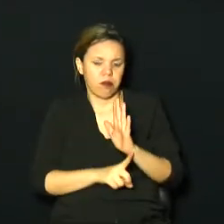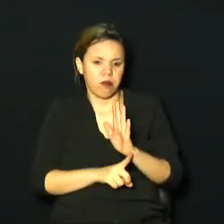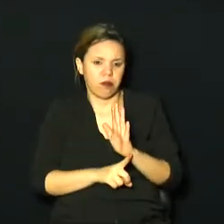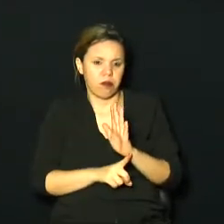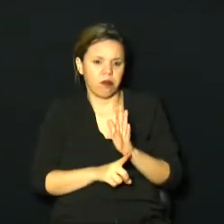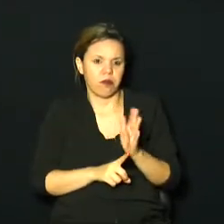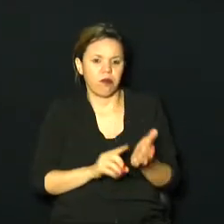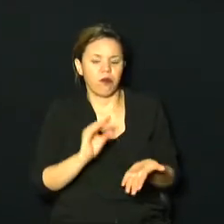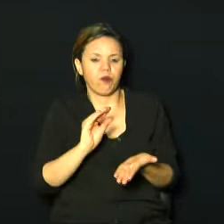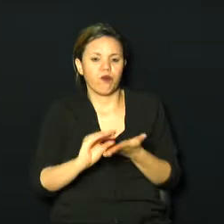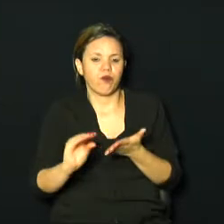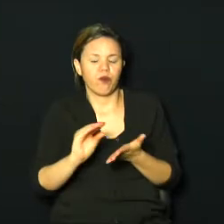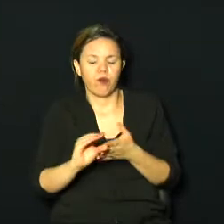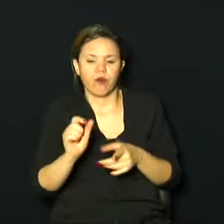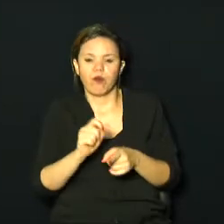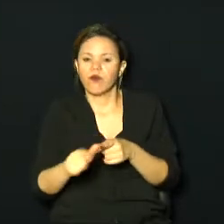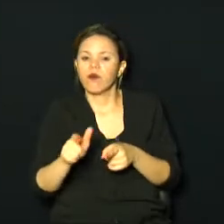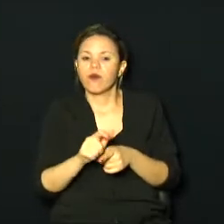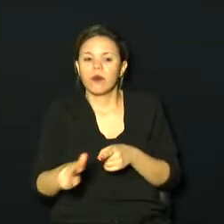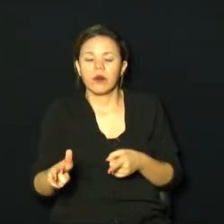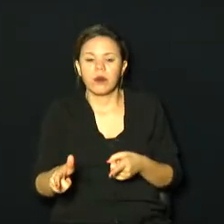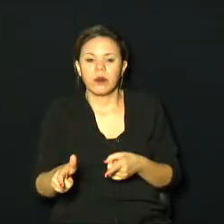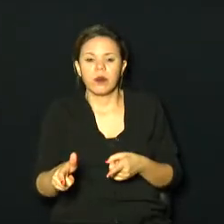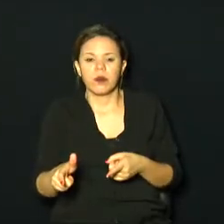auxílio aluguel? Eu acho um